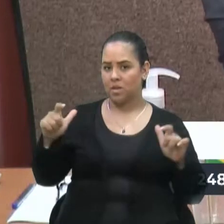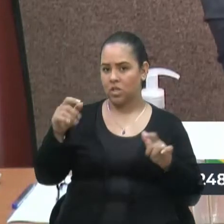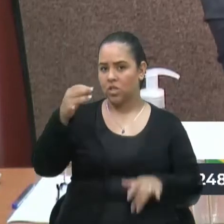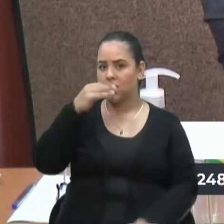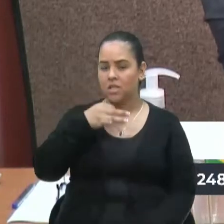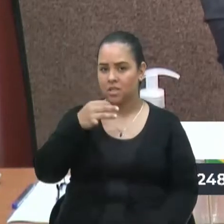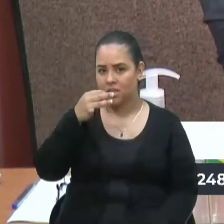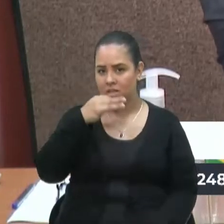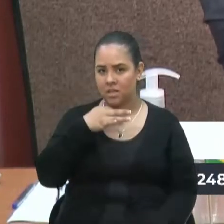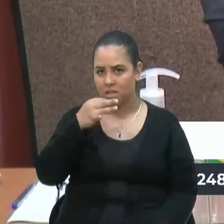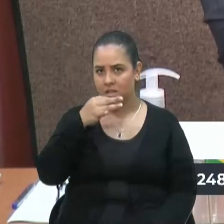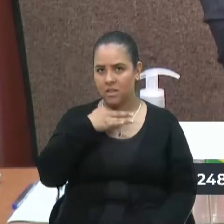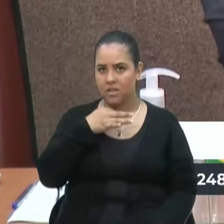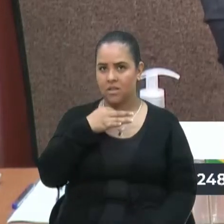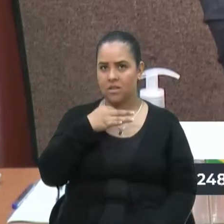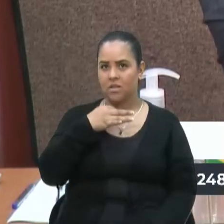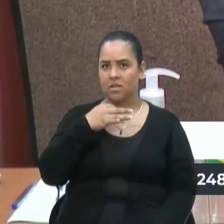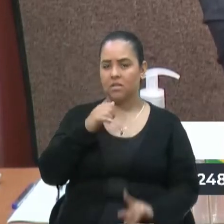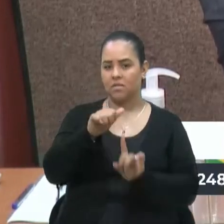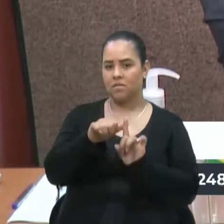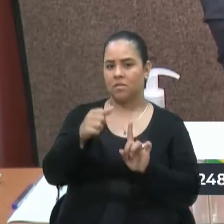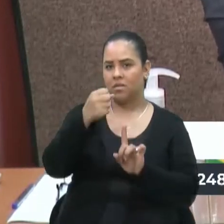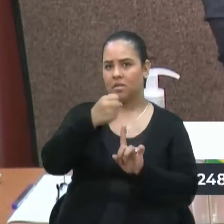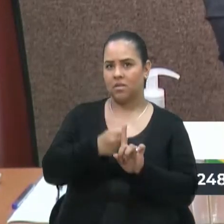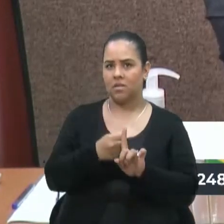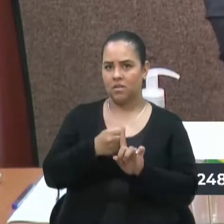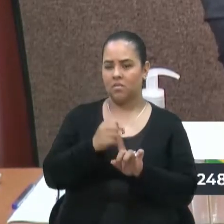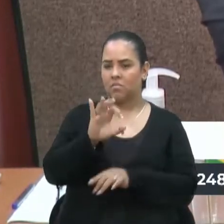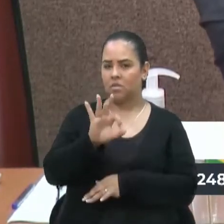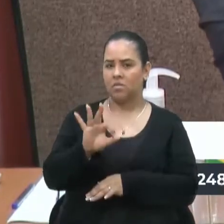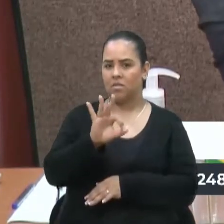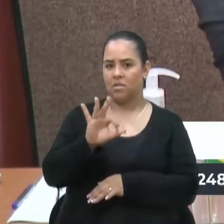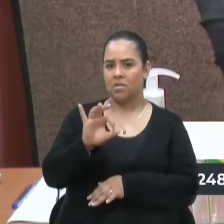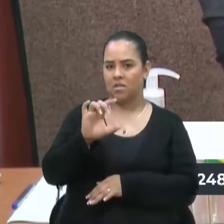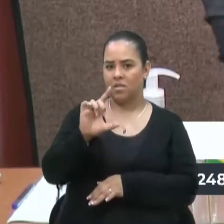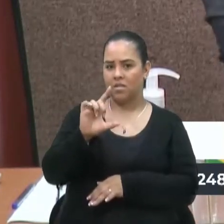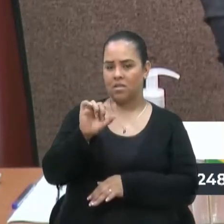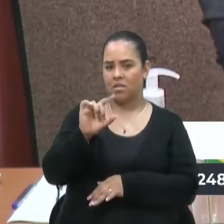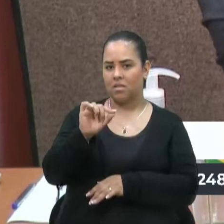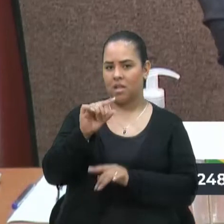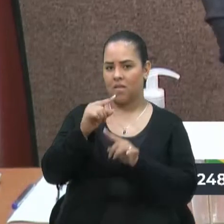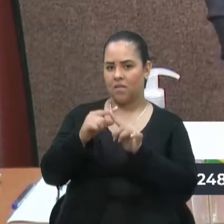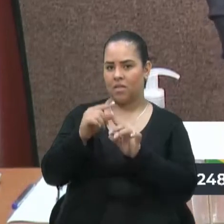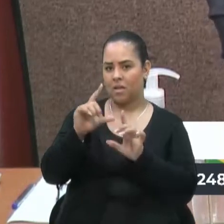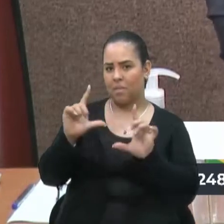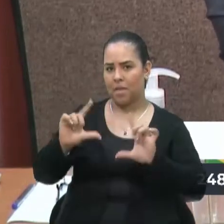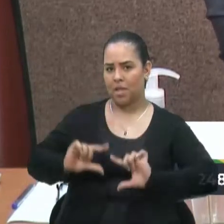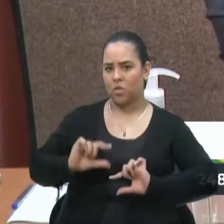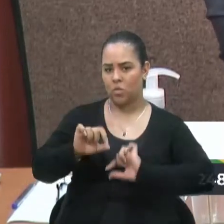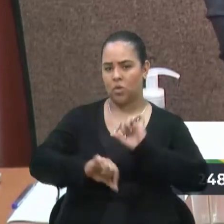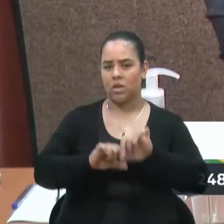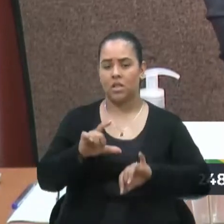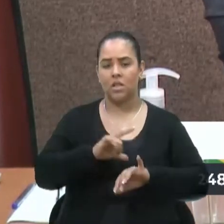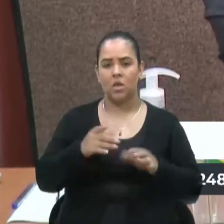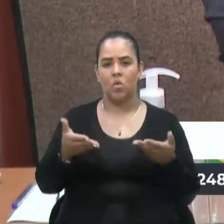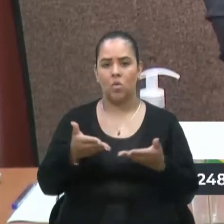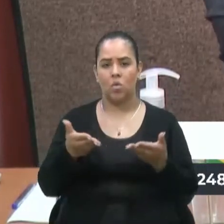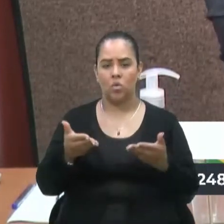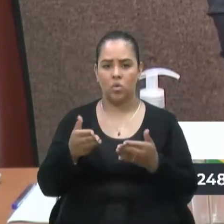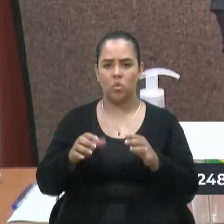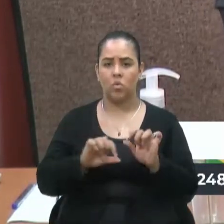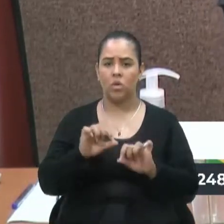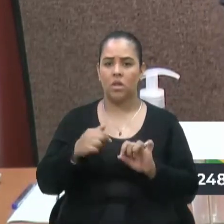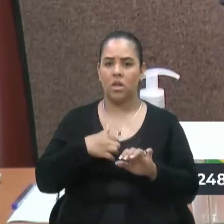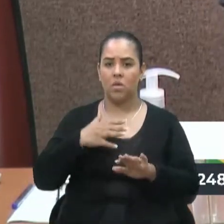hoje, os feminicídios eram um percentual 10 vezes mais inferior do que está tendo hoje. Onde é que eu